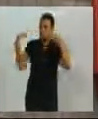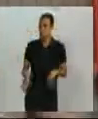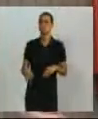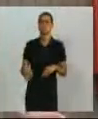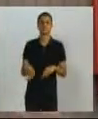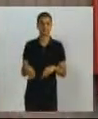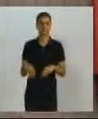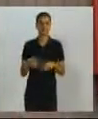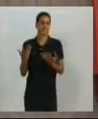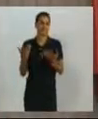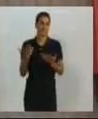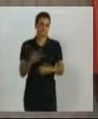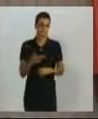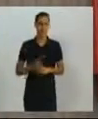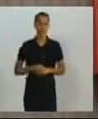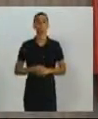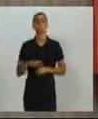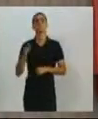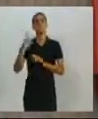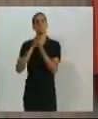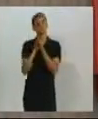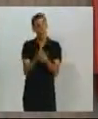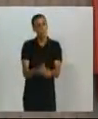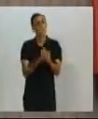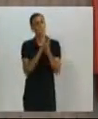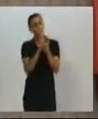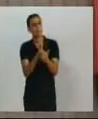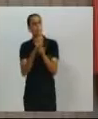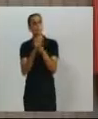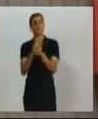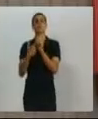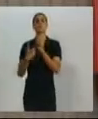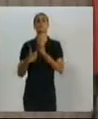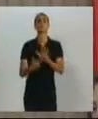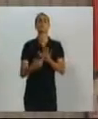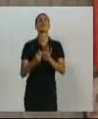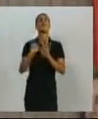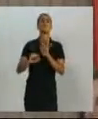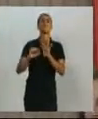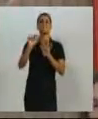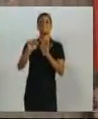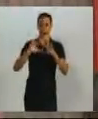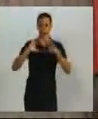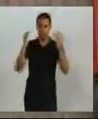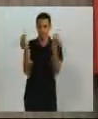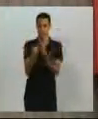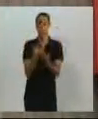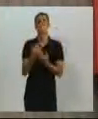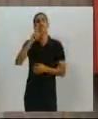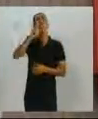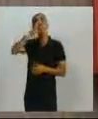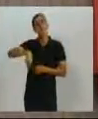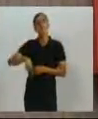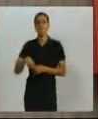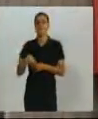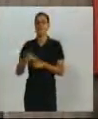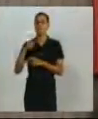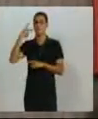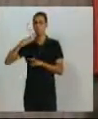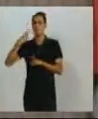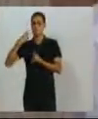esse acompanhamento feito por Vossa Excelência traz para a comunidade de uma forma geral o resultado de uma pressão e de uma